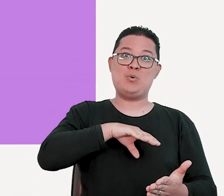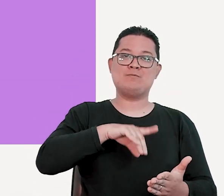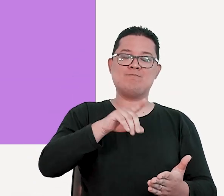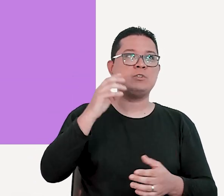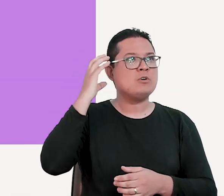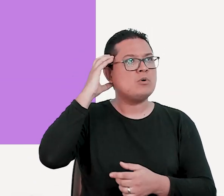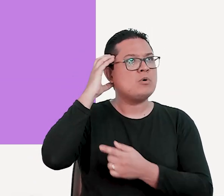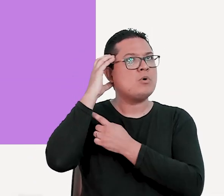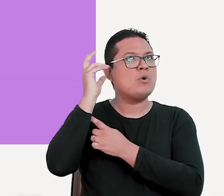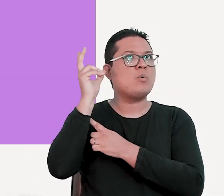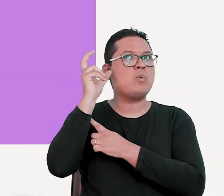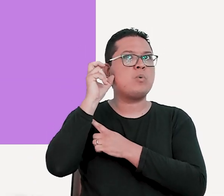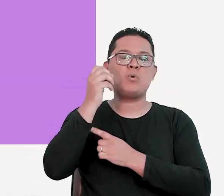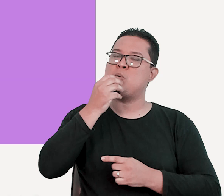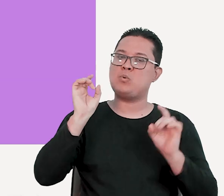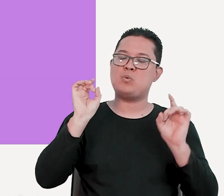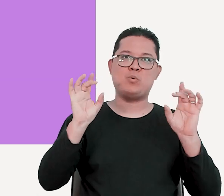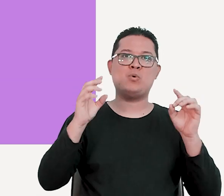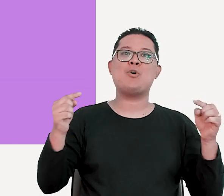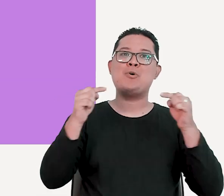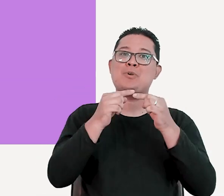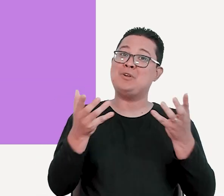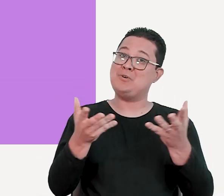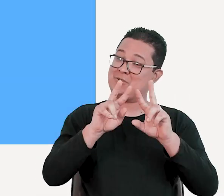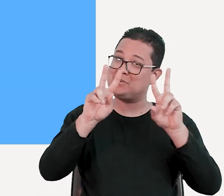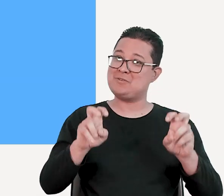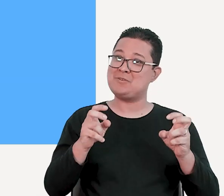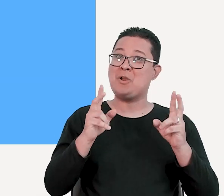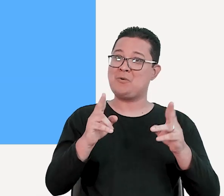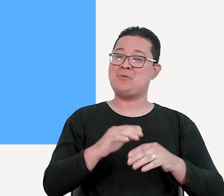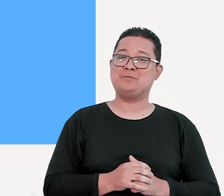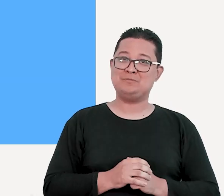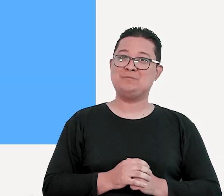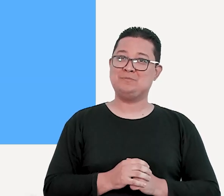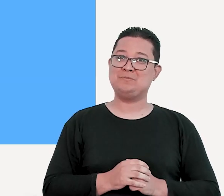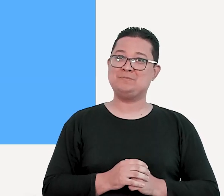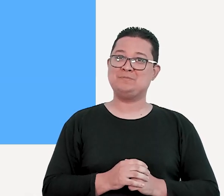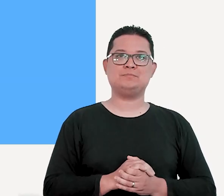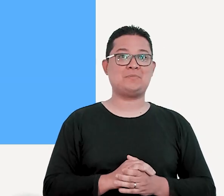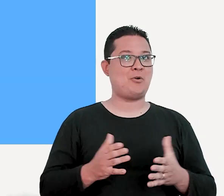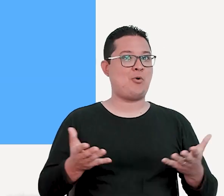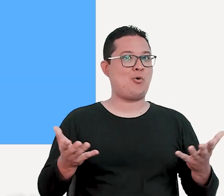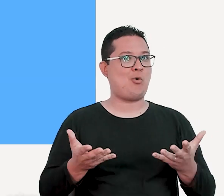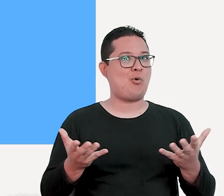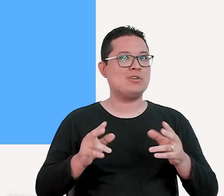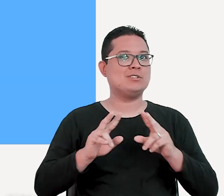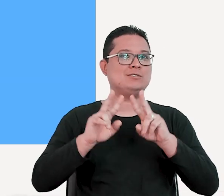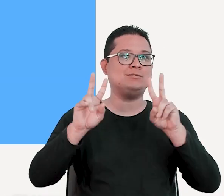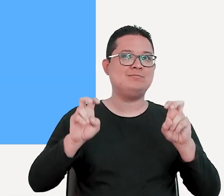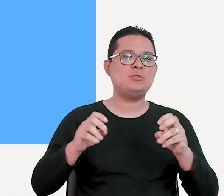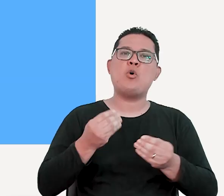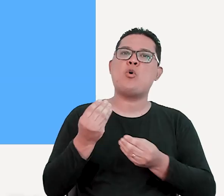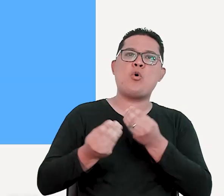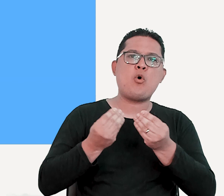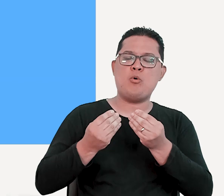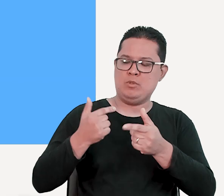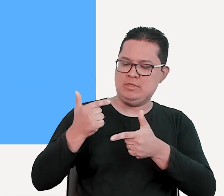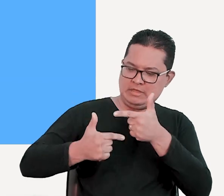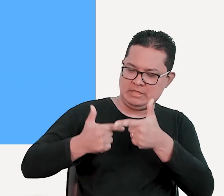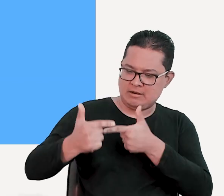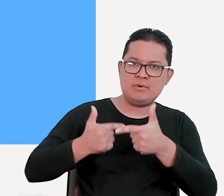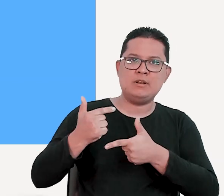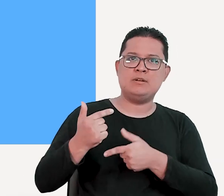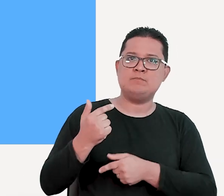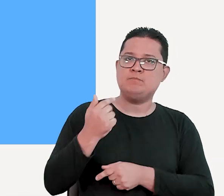que a gente vai conferir aqui com a Laura hoje. Hoje a gente vai falar, gente, sobre como trabalhar com inglês ou trabalhar